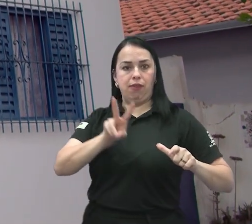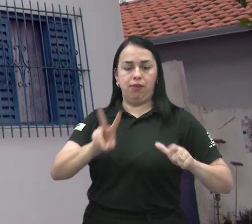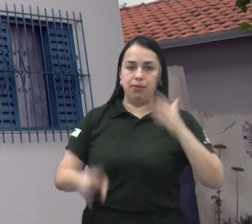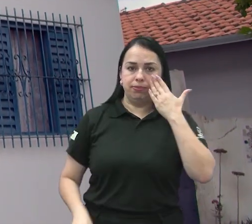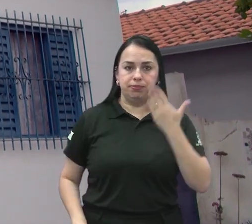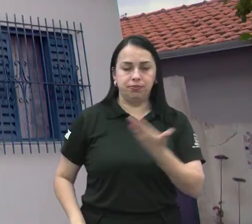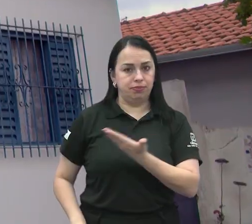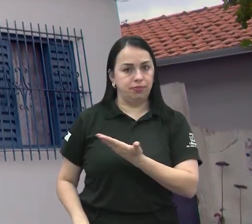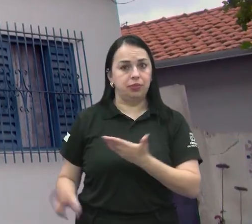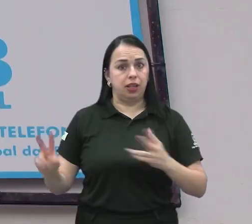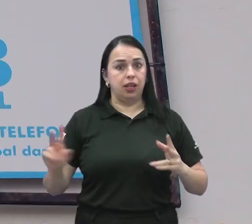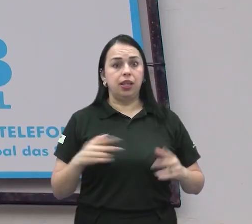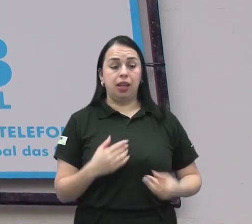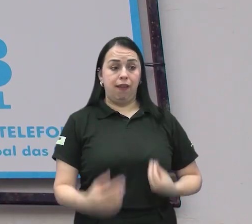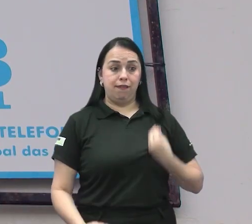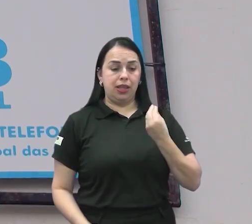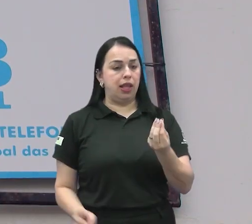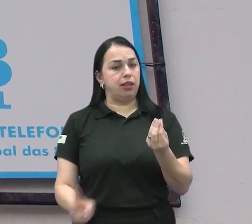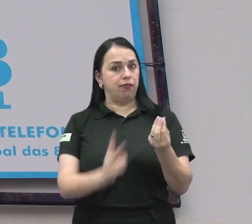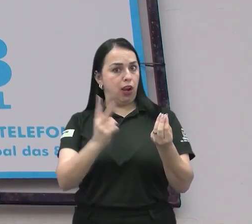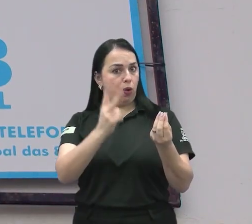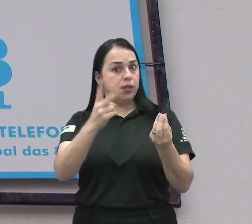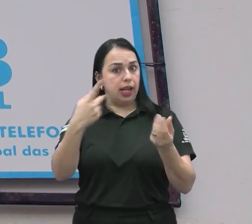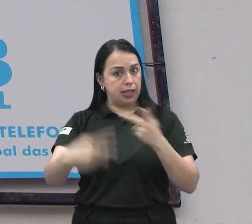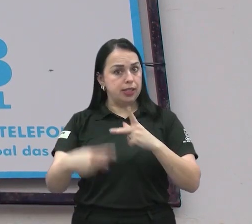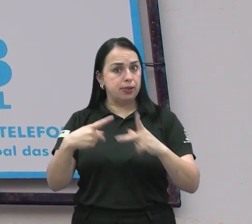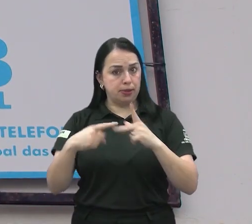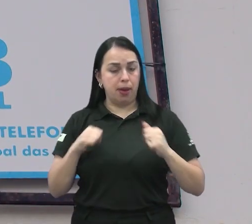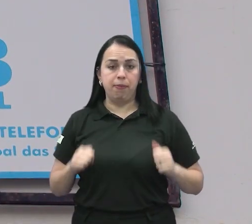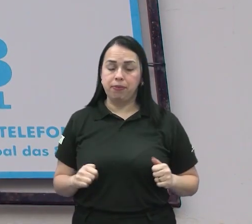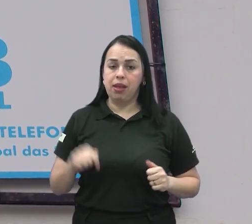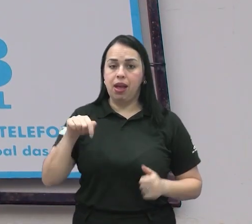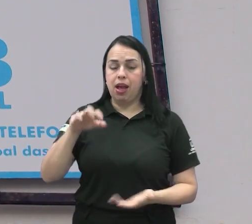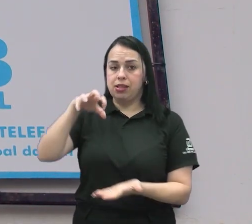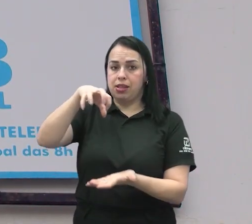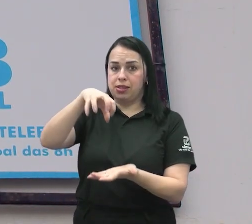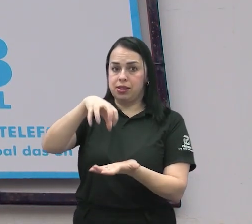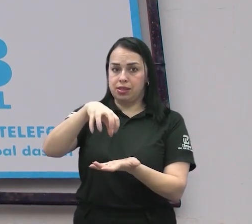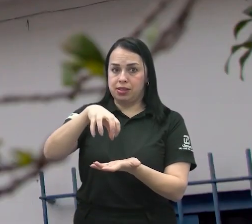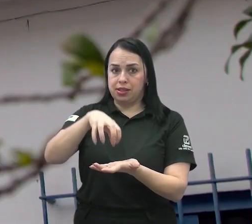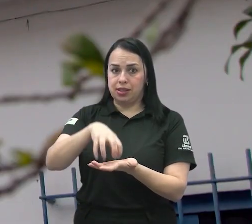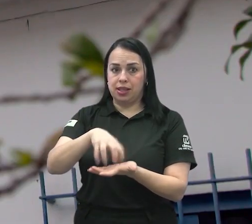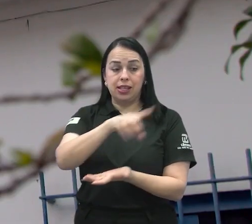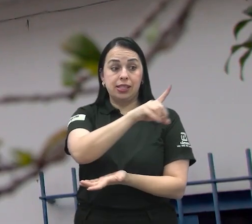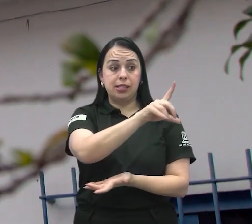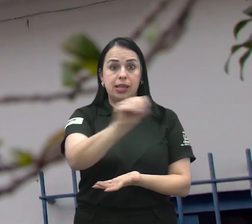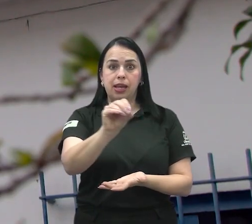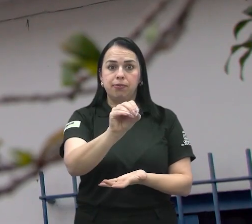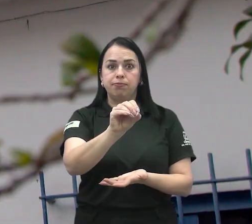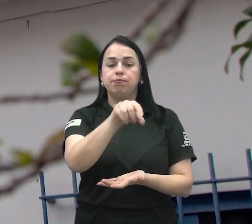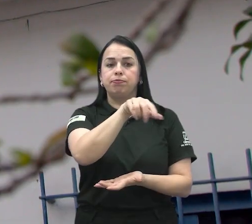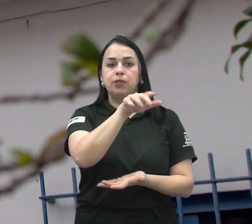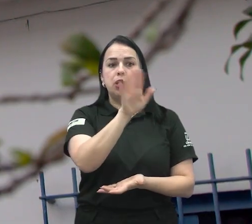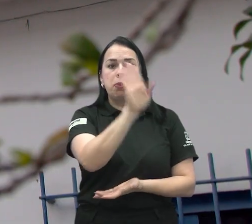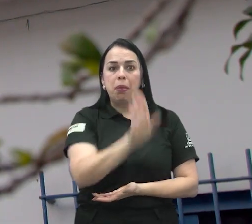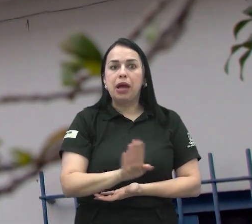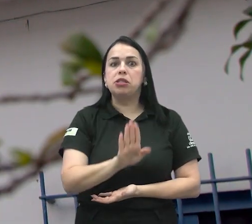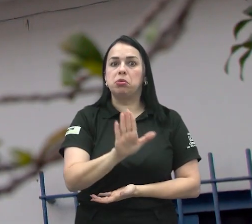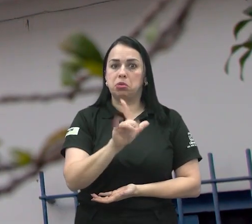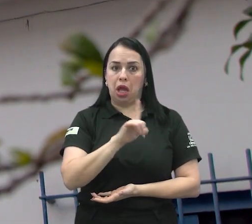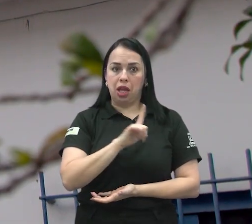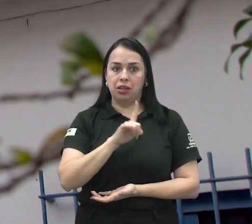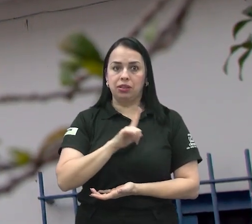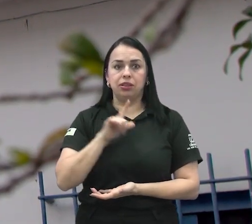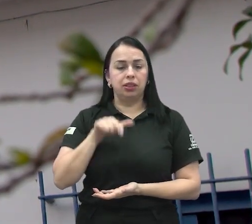fica o posto do CVV, o Centro de Valorização da Vida de São José dos Campos. Ele é um dos quase 100